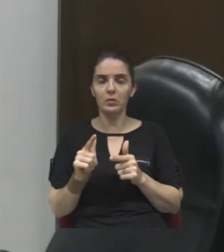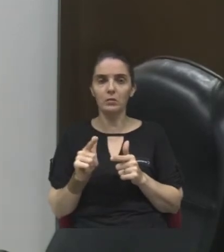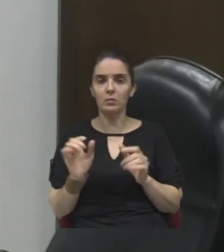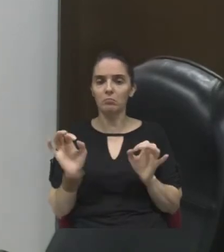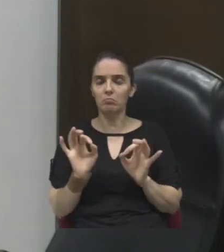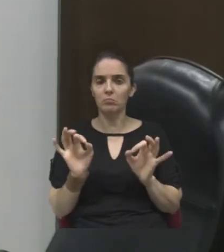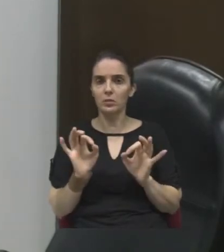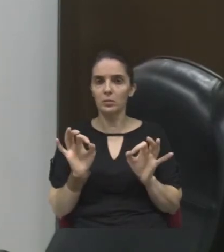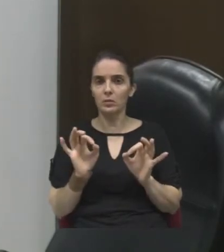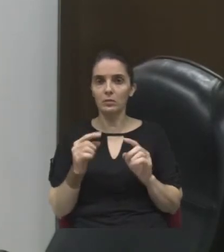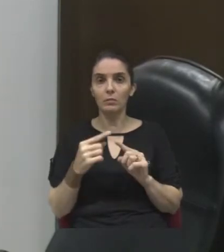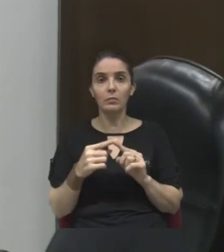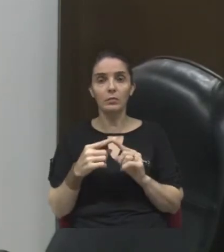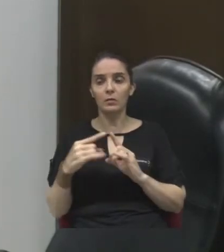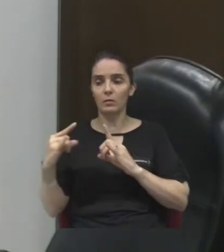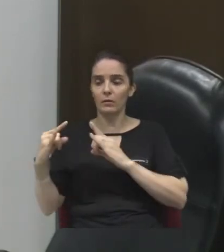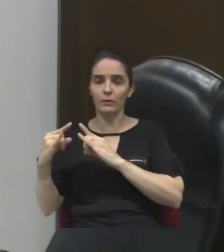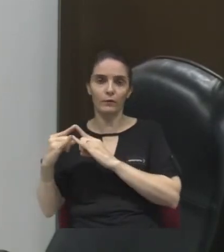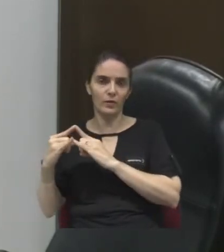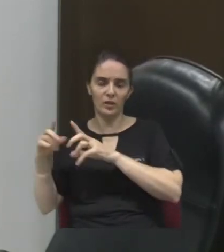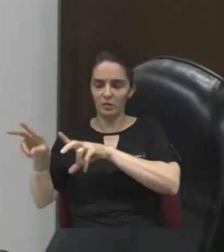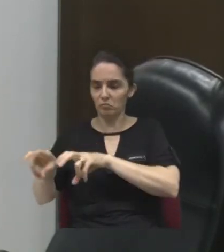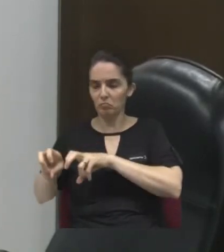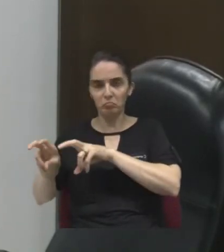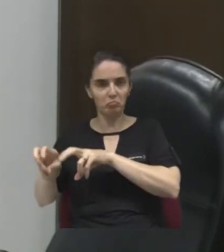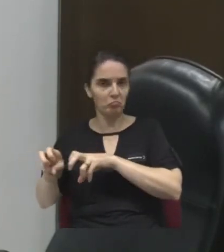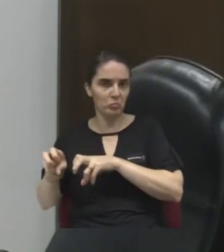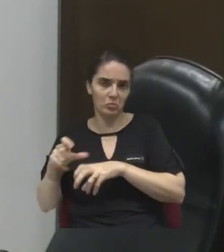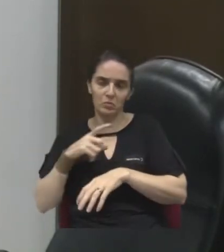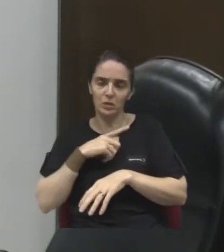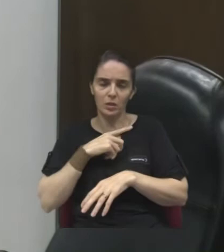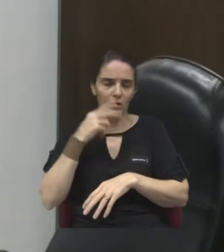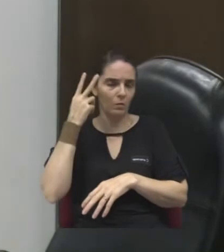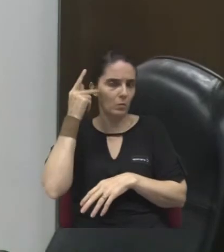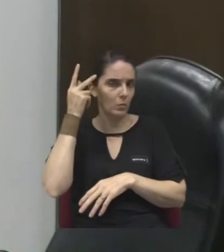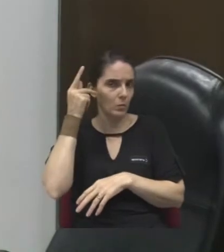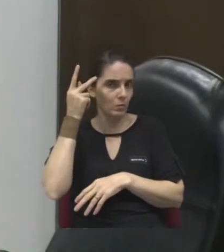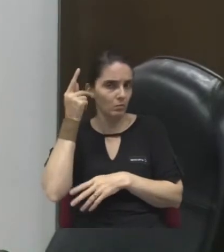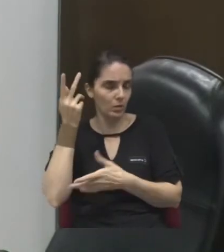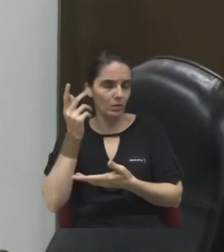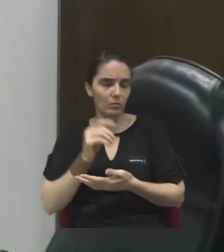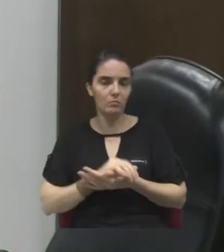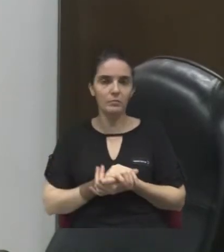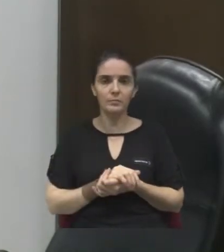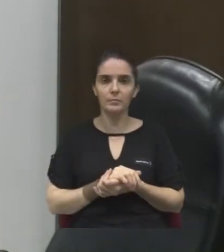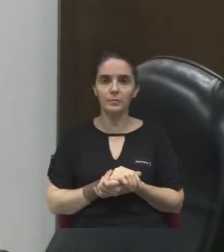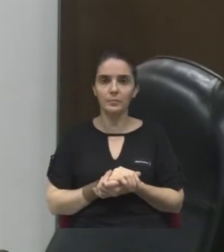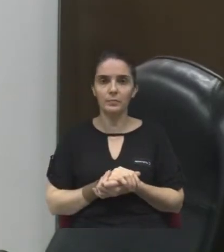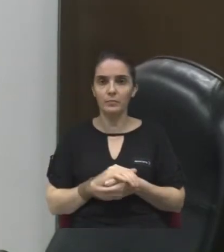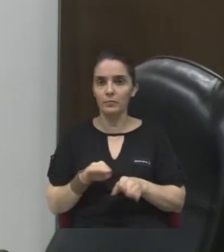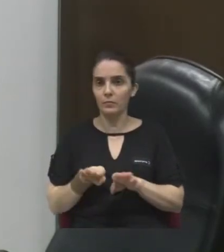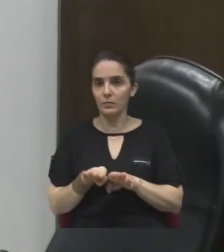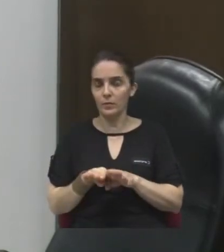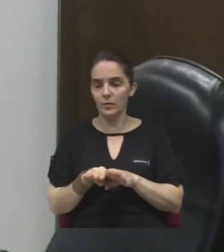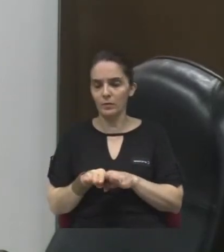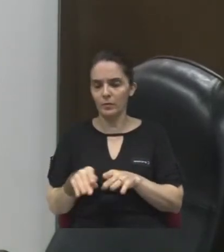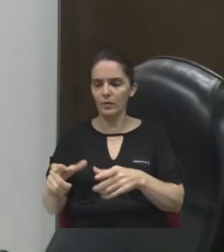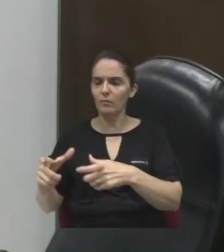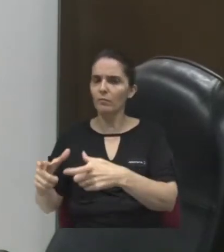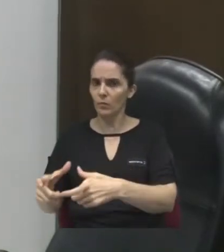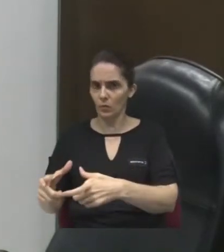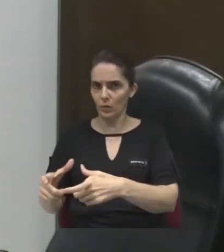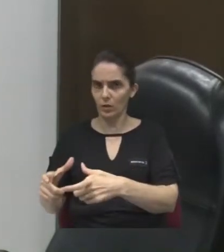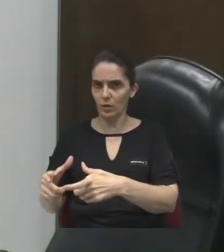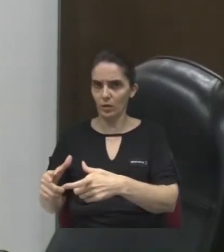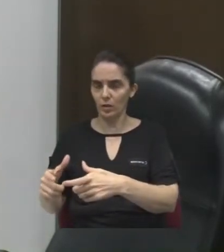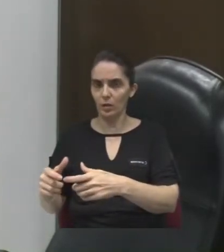feira do produtor ali, nós teríamos também, quando a padaria era ali, que foi realmente desativada, não